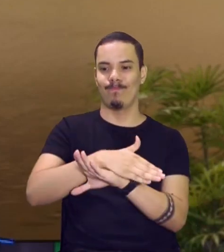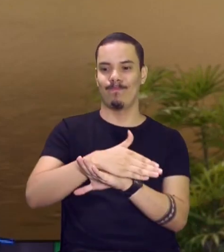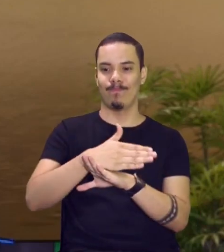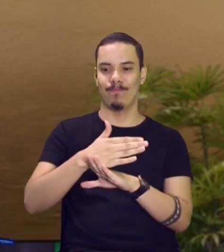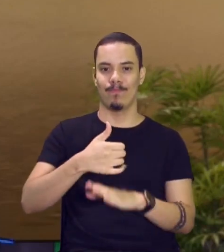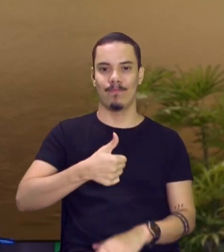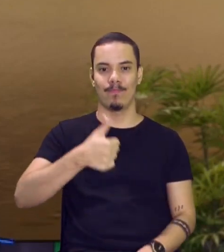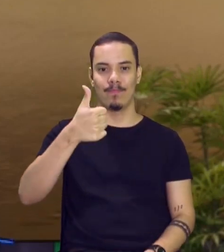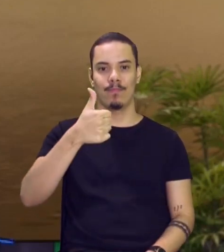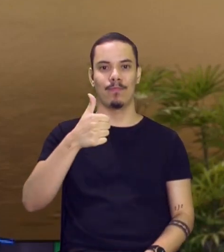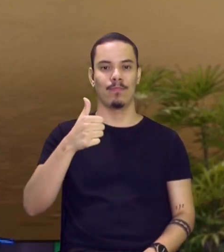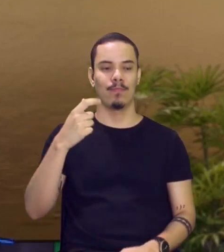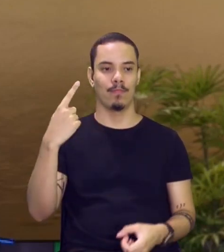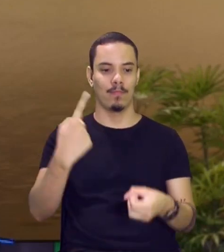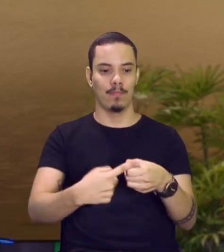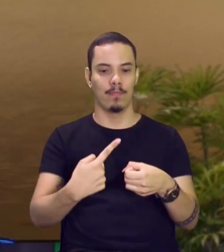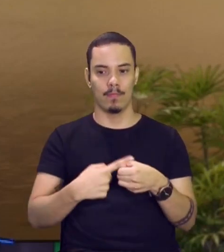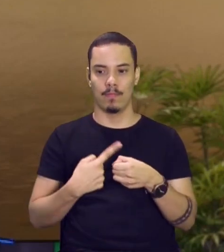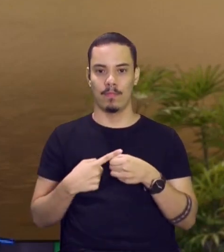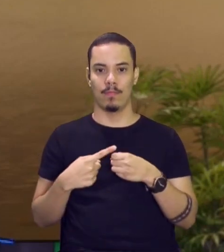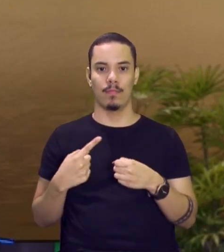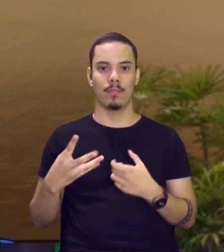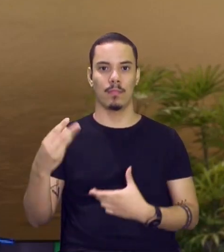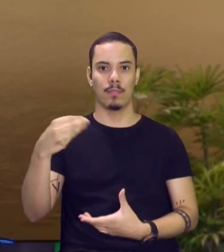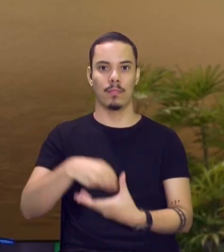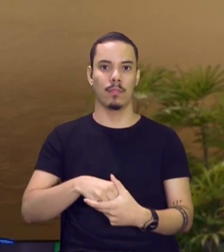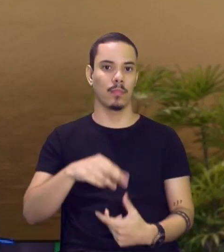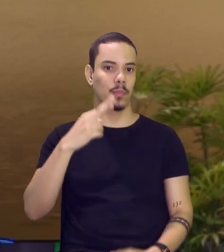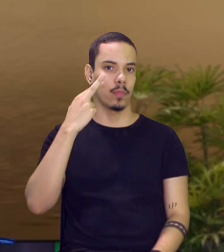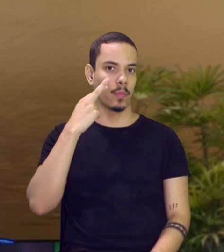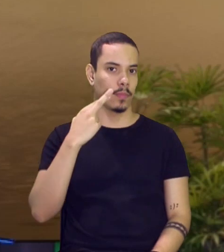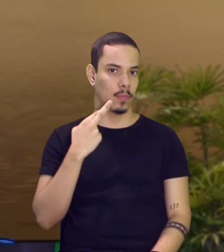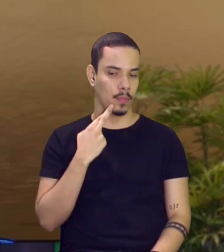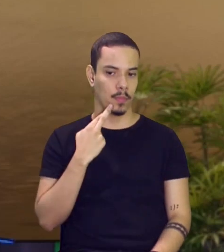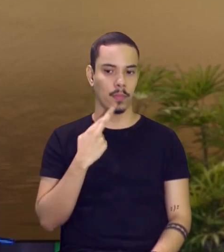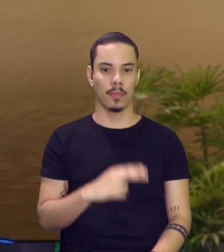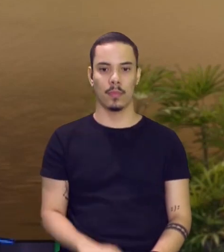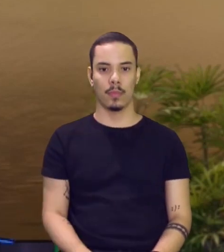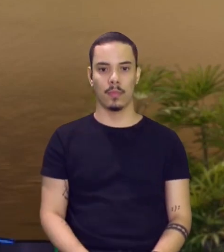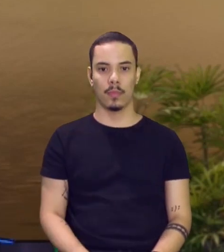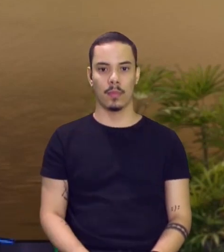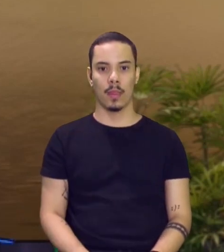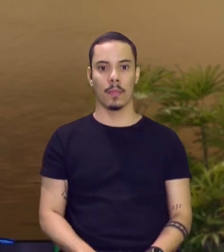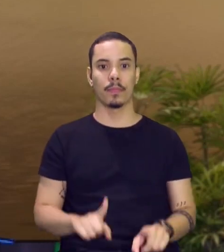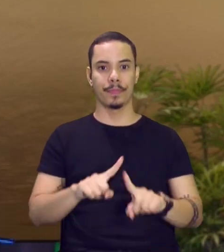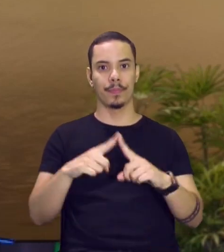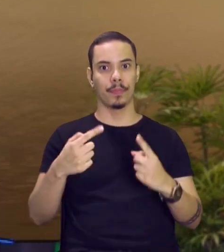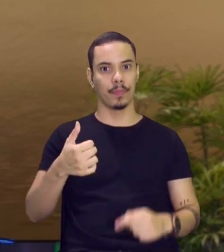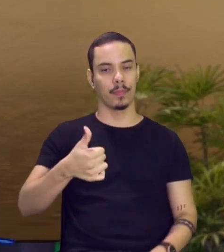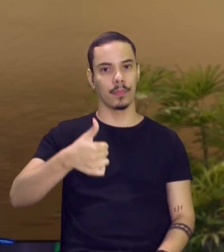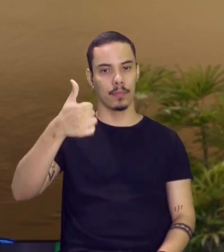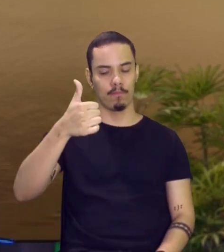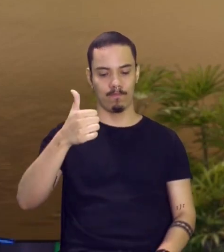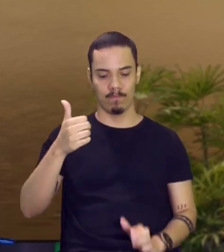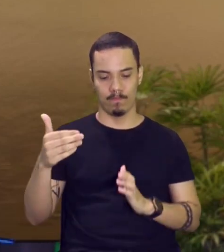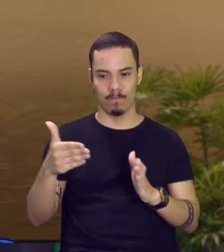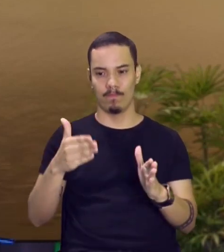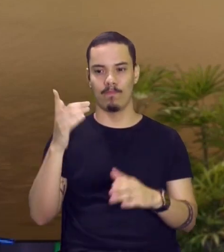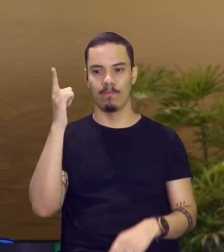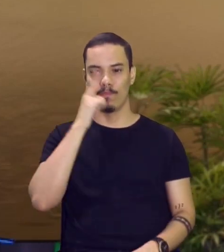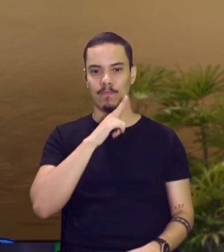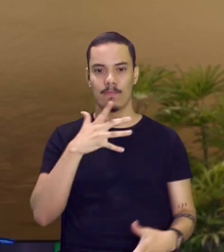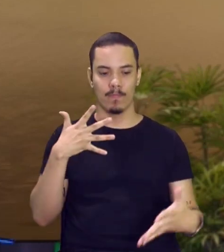pelos sertões de Rondônia. Mas o primeiro caminho para a penetração